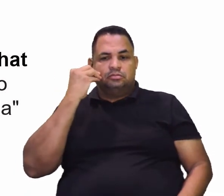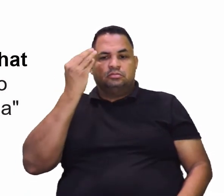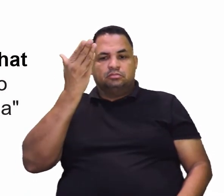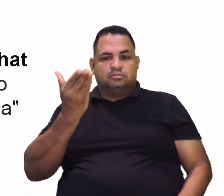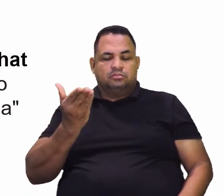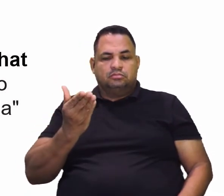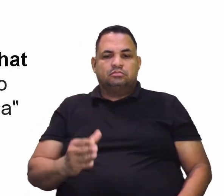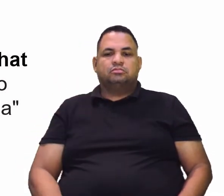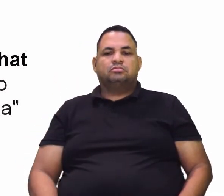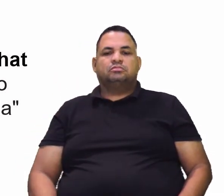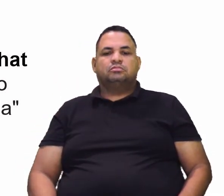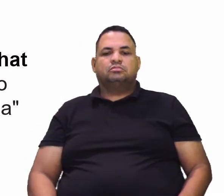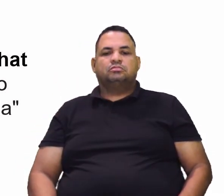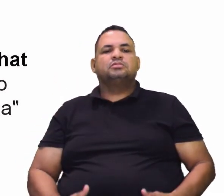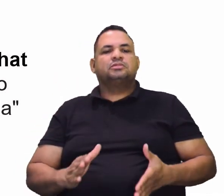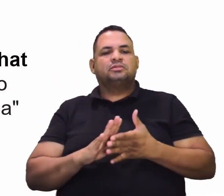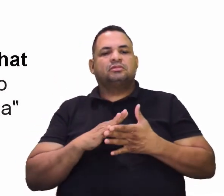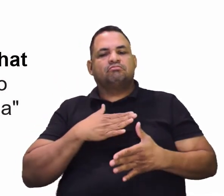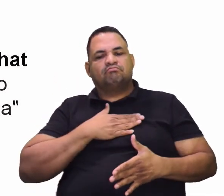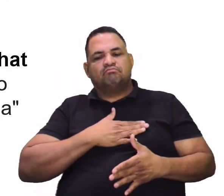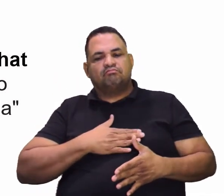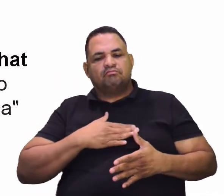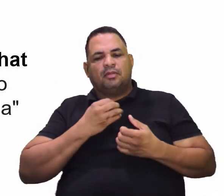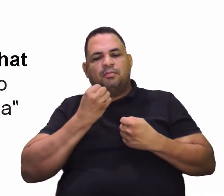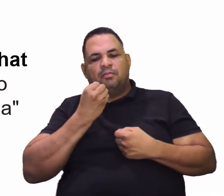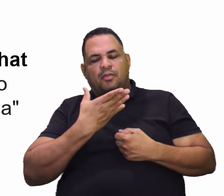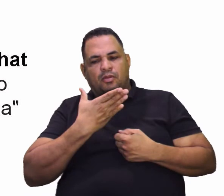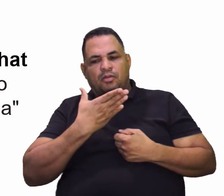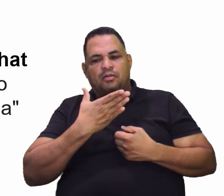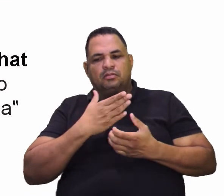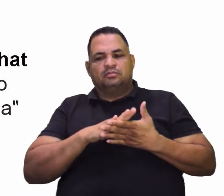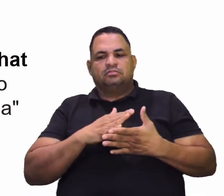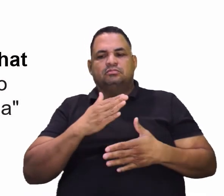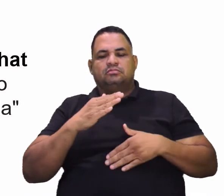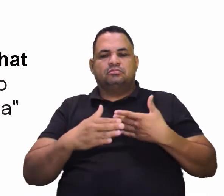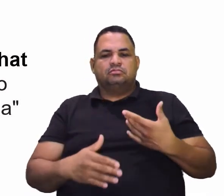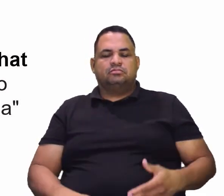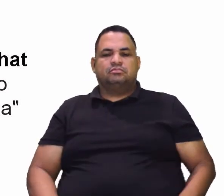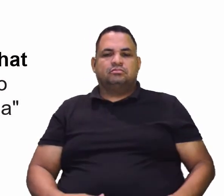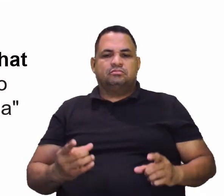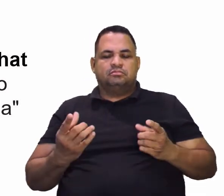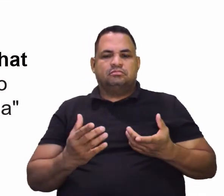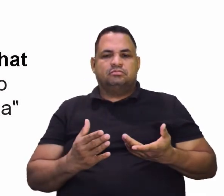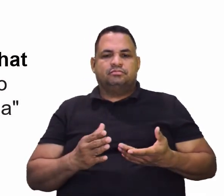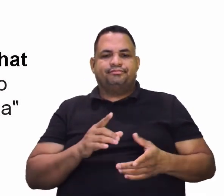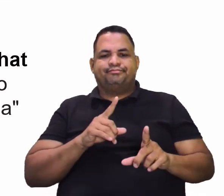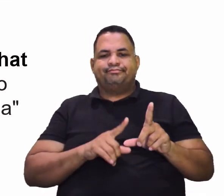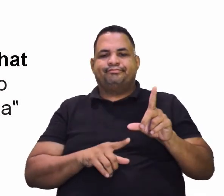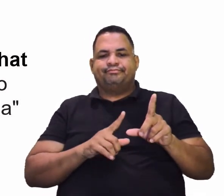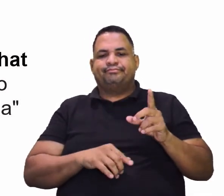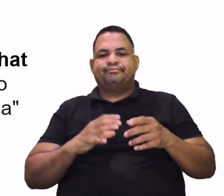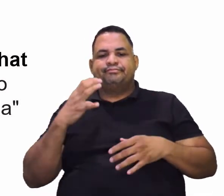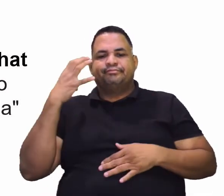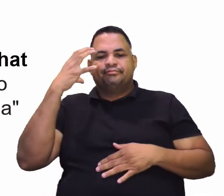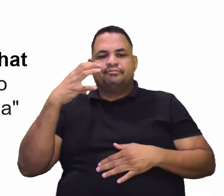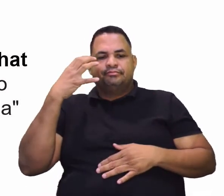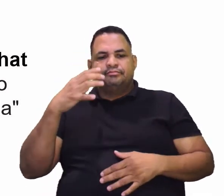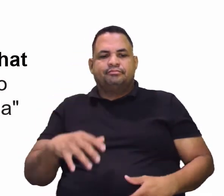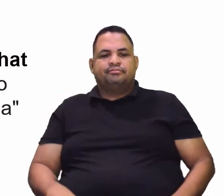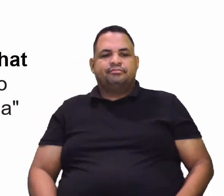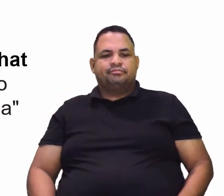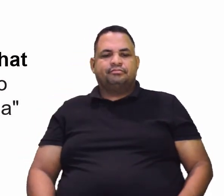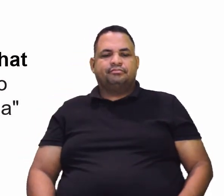tratar ela com gentileza, tratar ela bem, certo? Então, na letra da música, blá, blá,